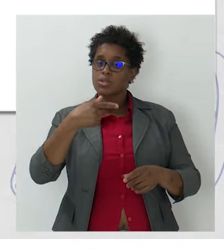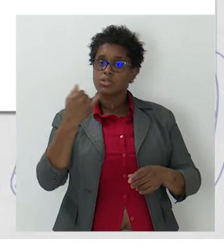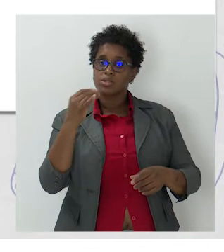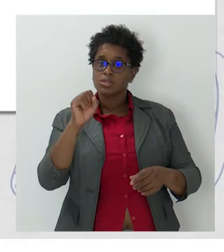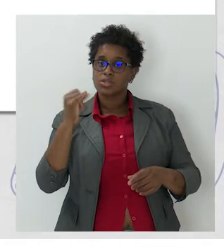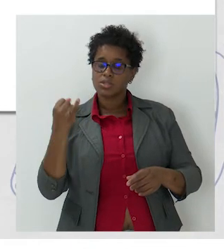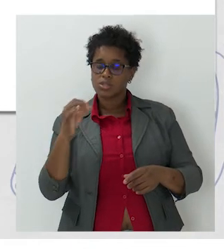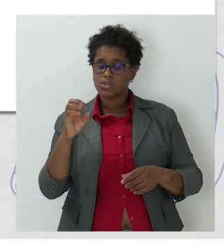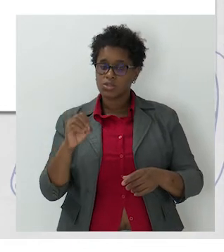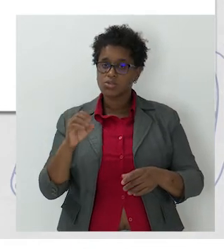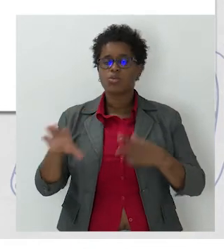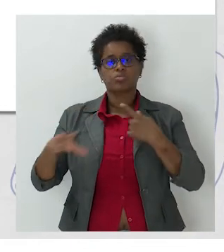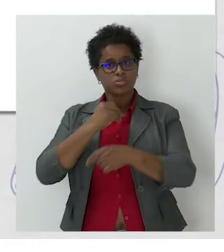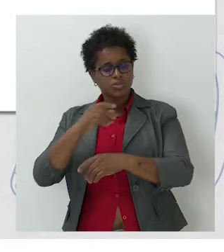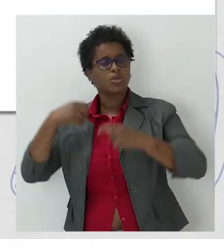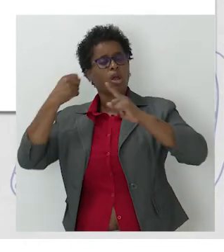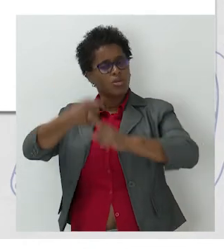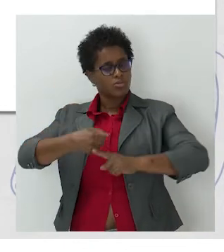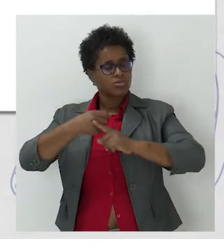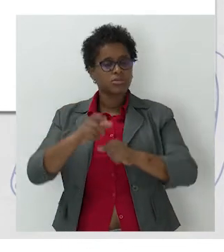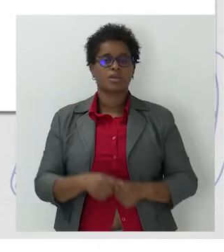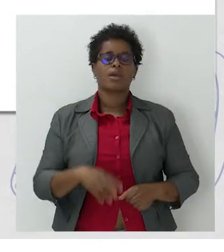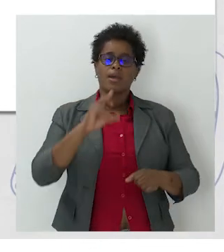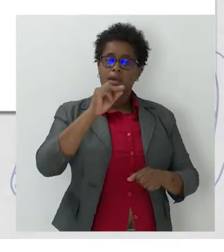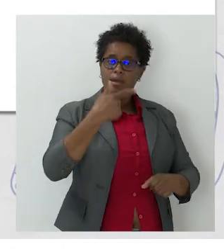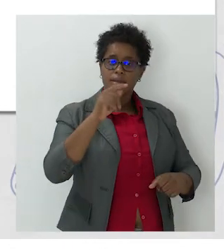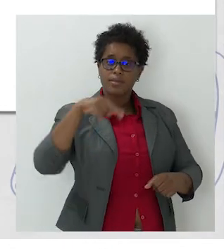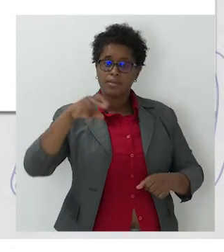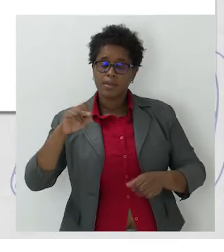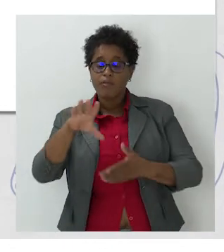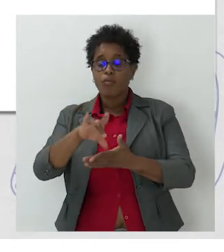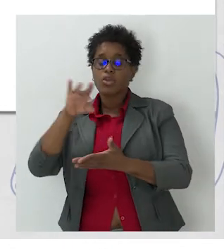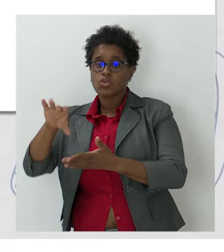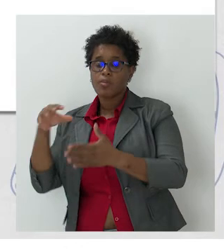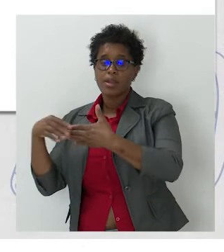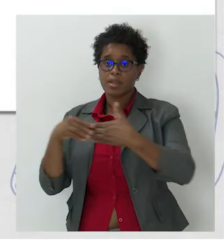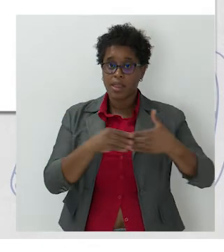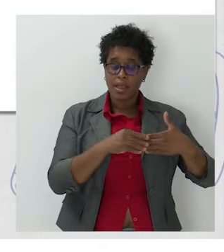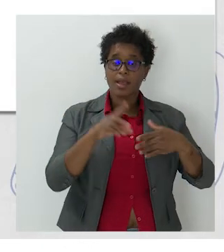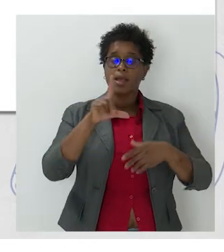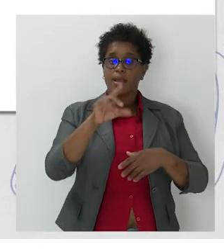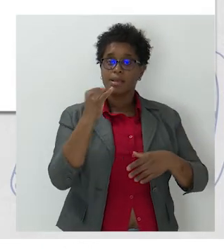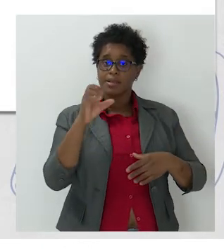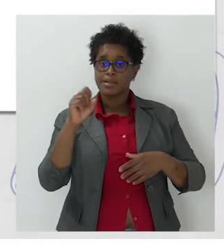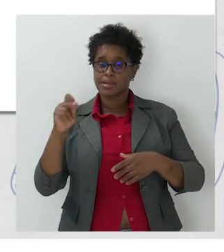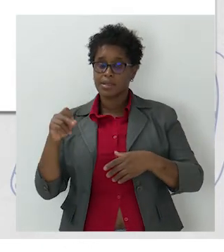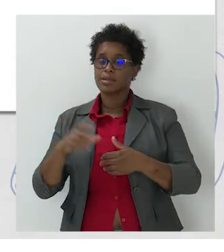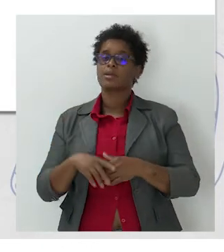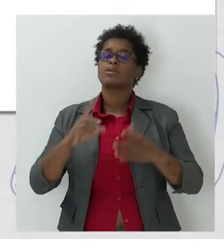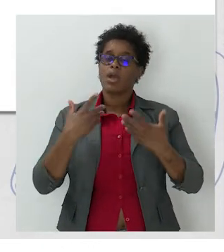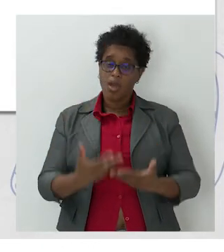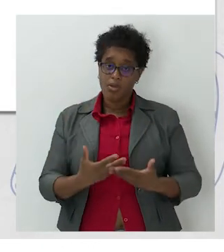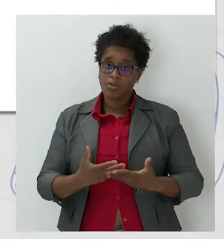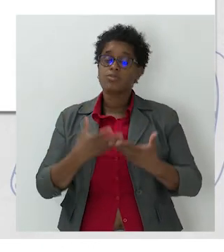luta, Atenas foi escolhida para liderar a Liga e passou a